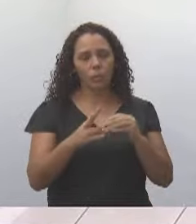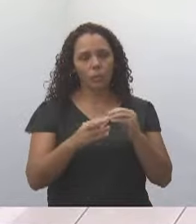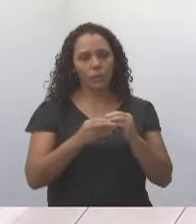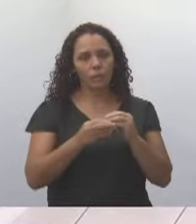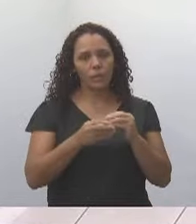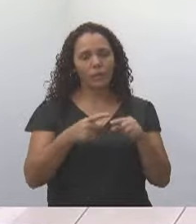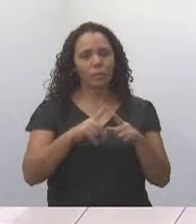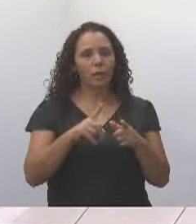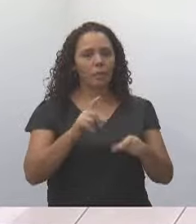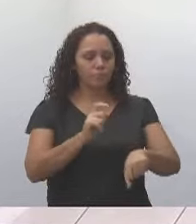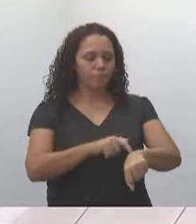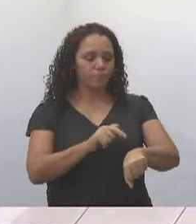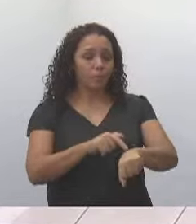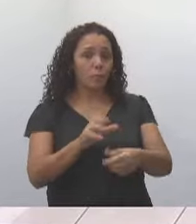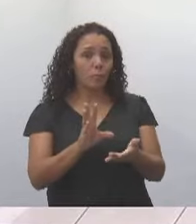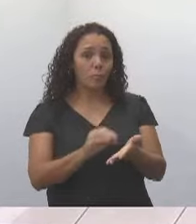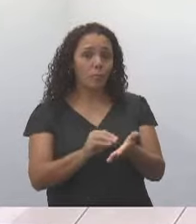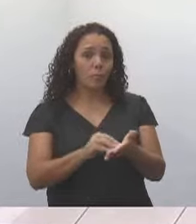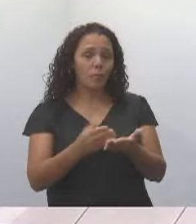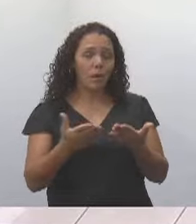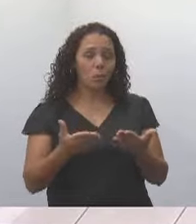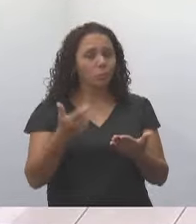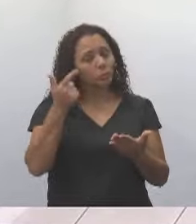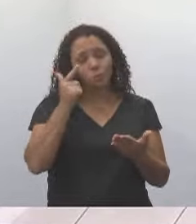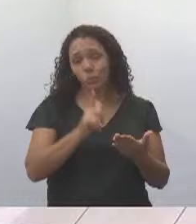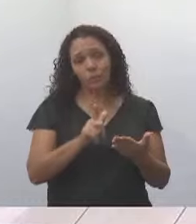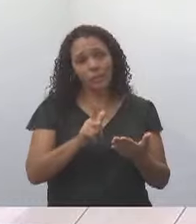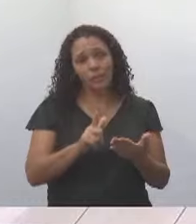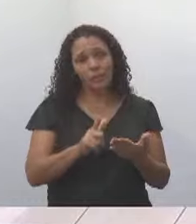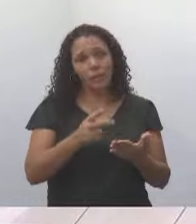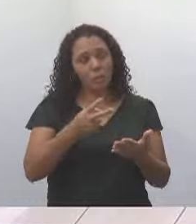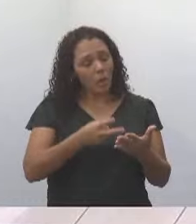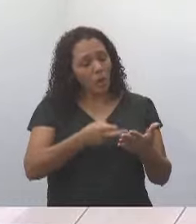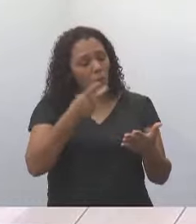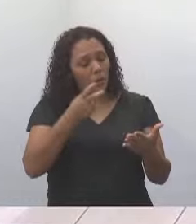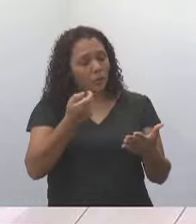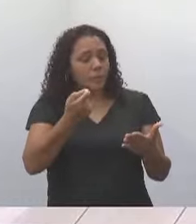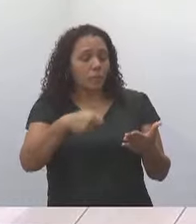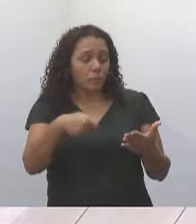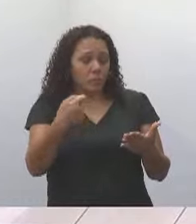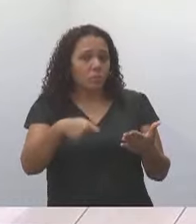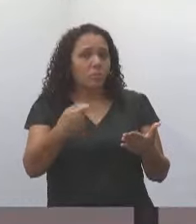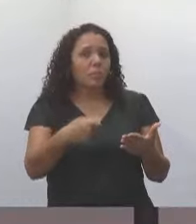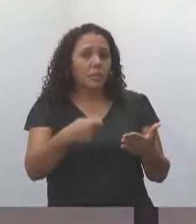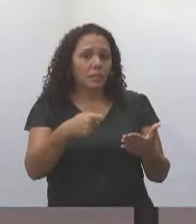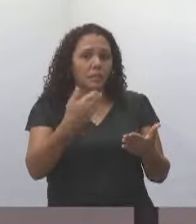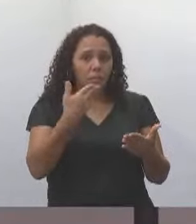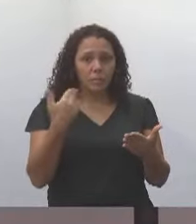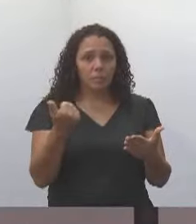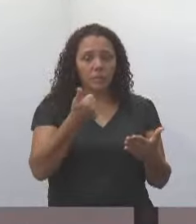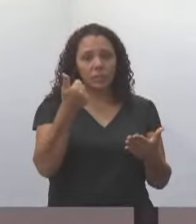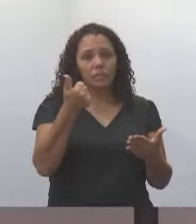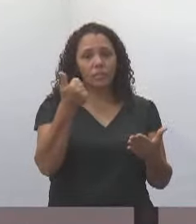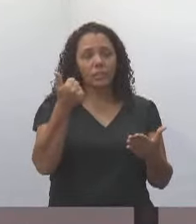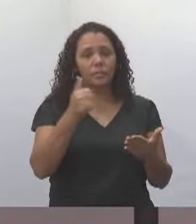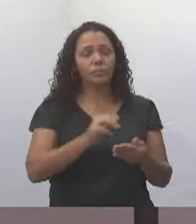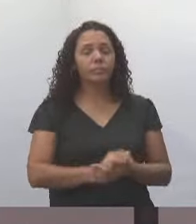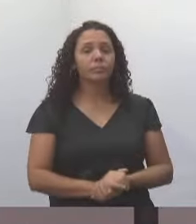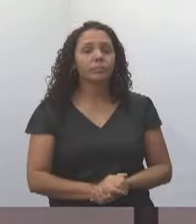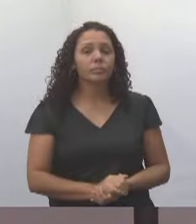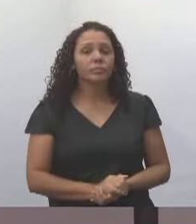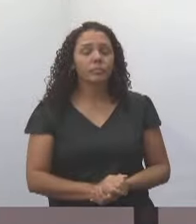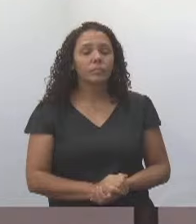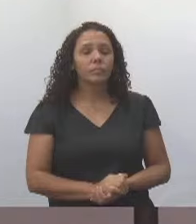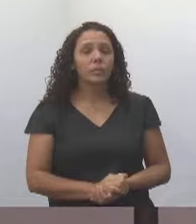e não tive tempo eh eu vejo a necessidade da gente melhorar essa condição de dar essa